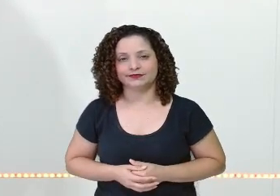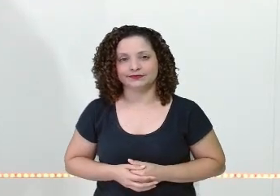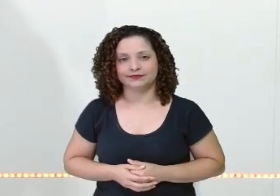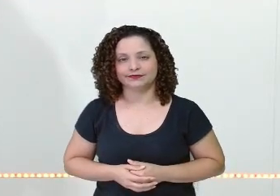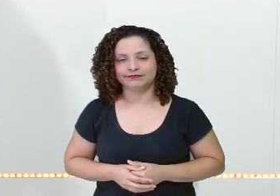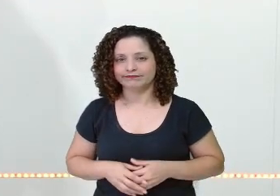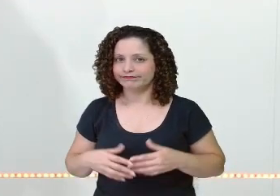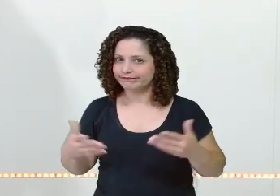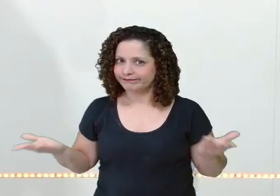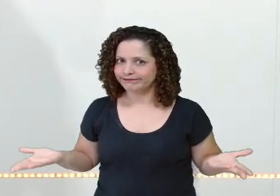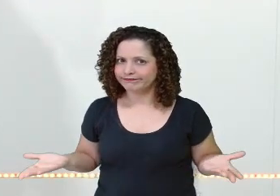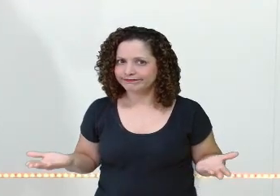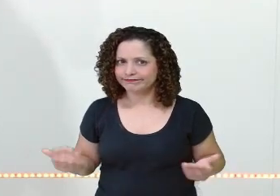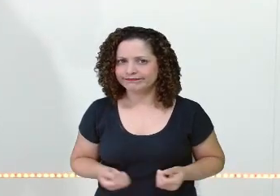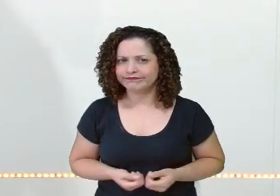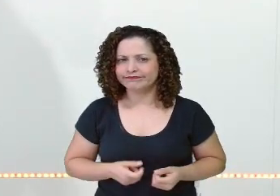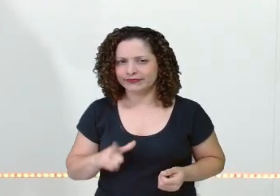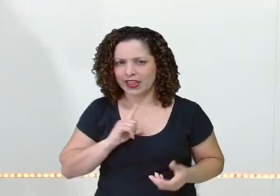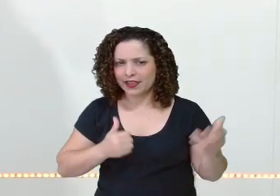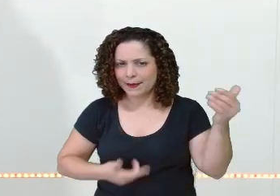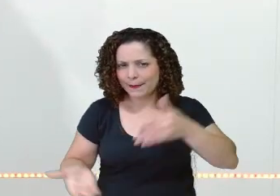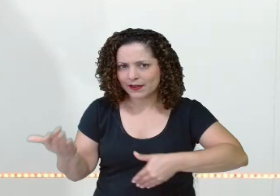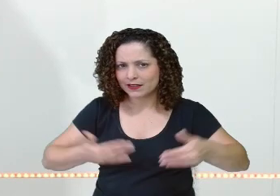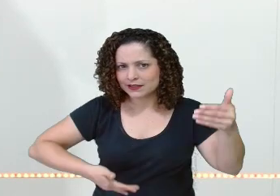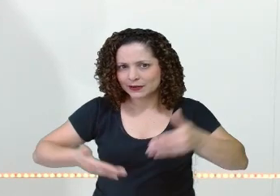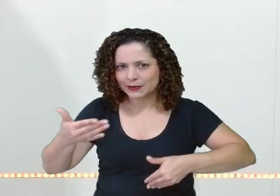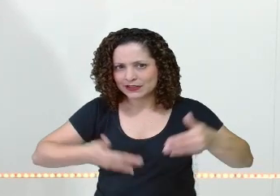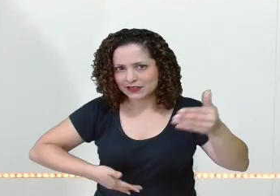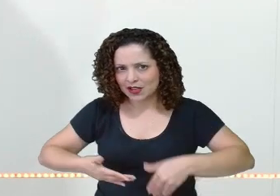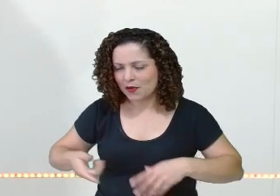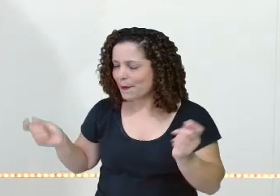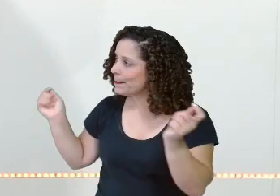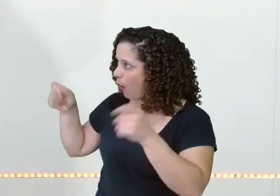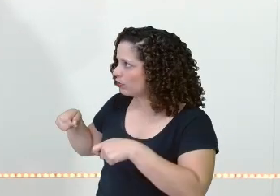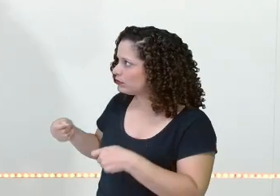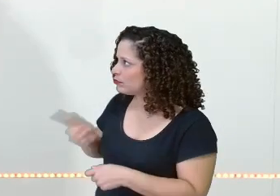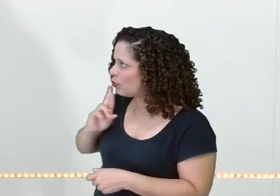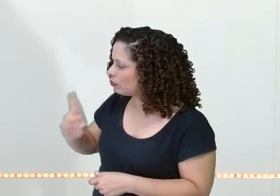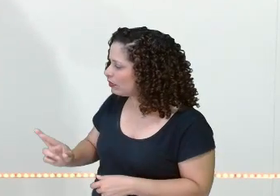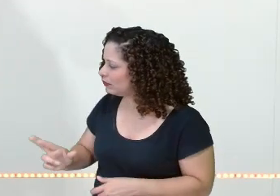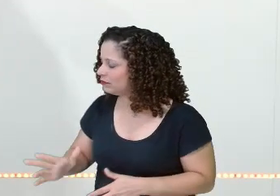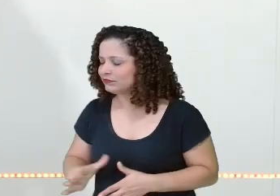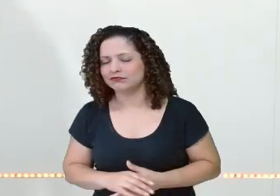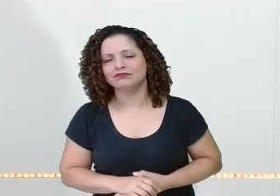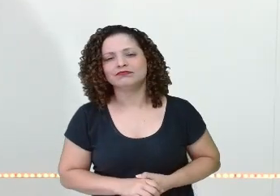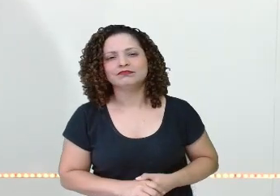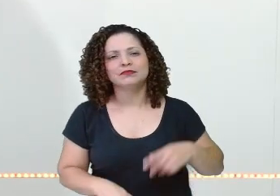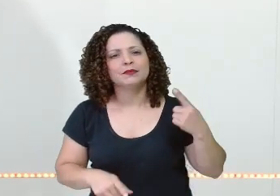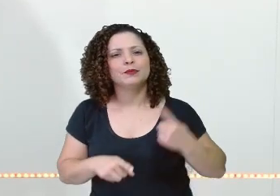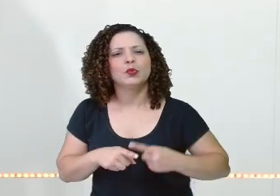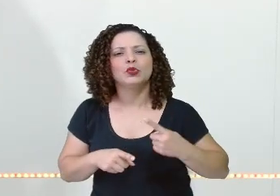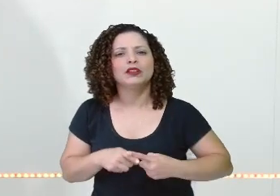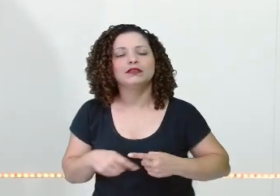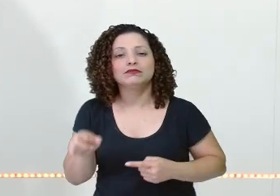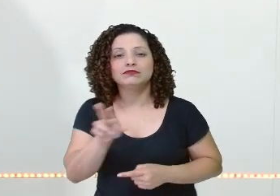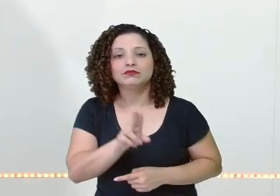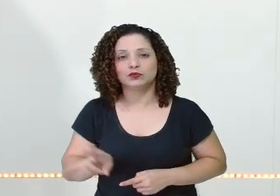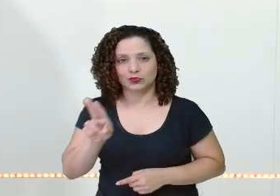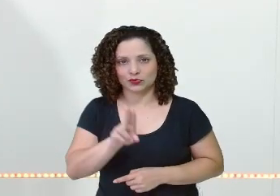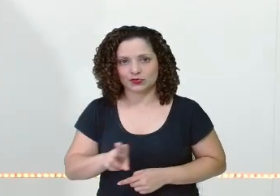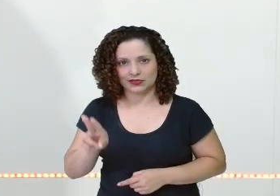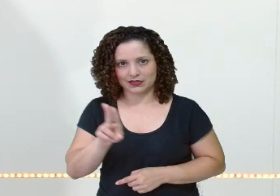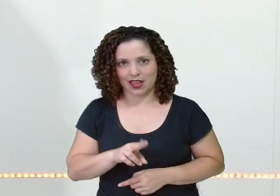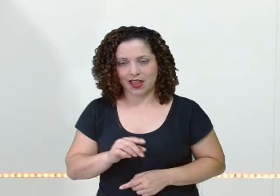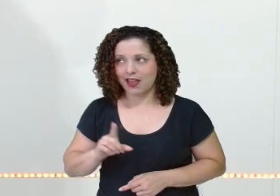aí, será que o pessoal está participando? Será que dá para responder isso aí? Por que os mapas e globos terrestres? Porque nós usamos